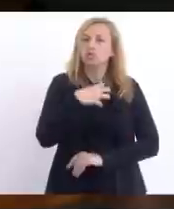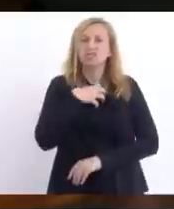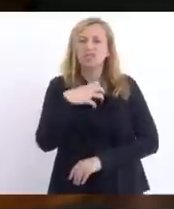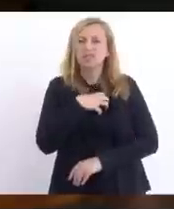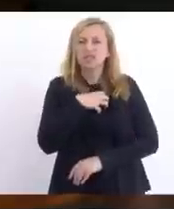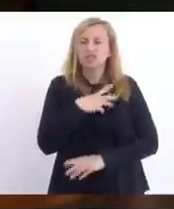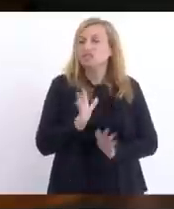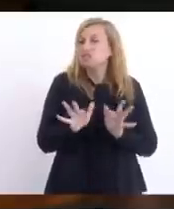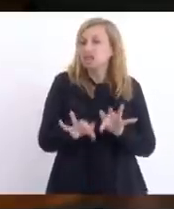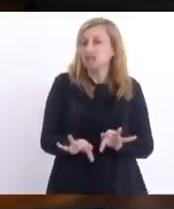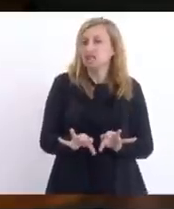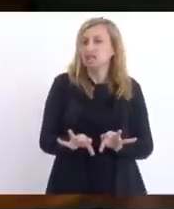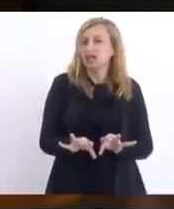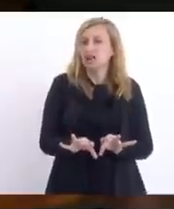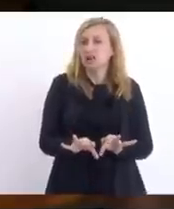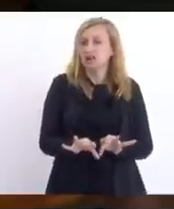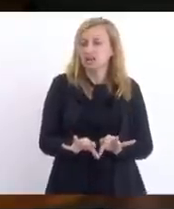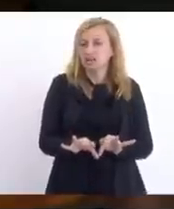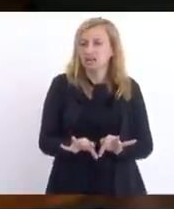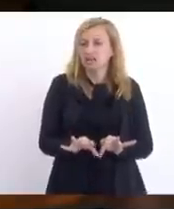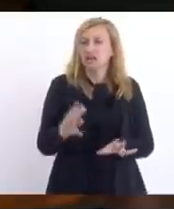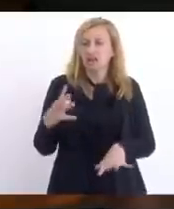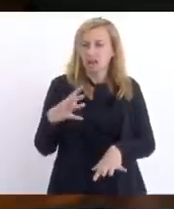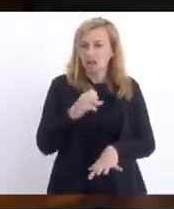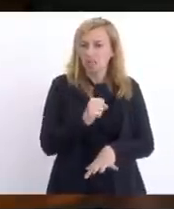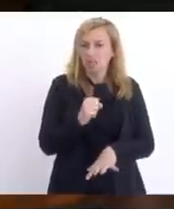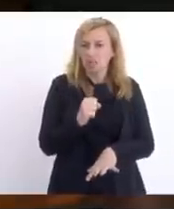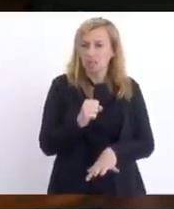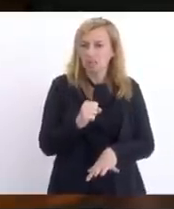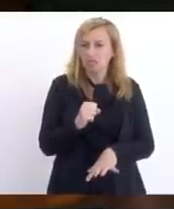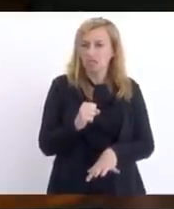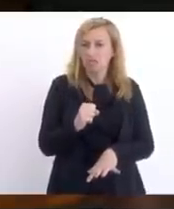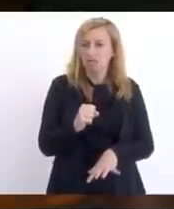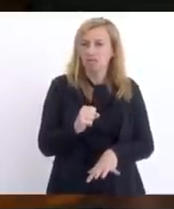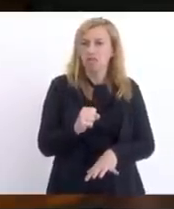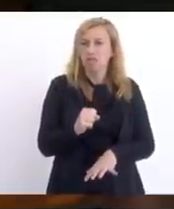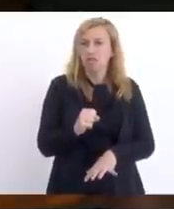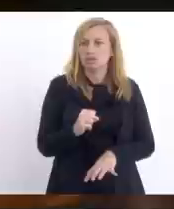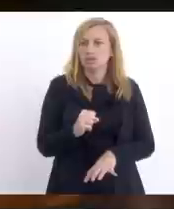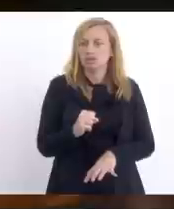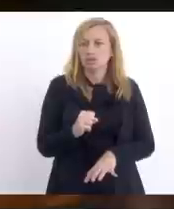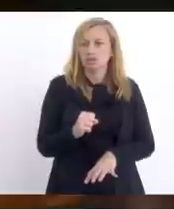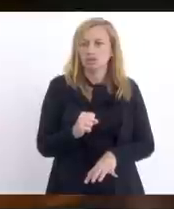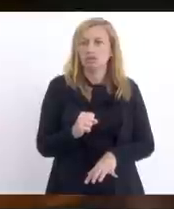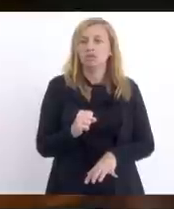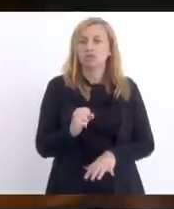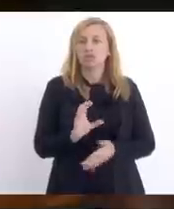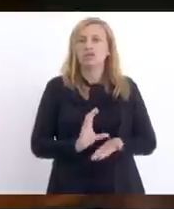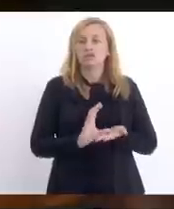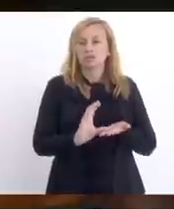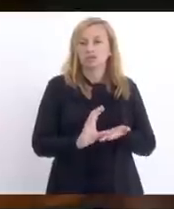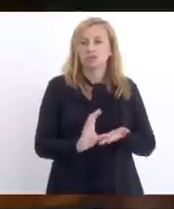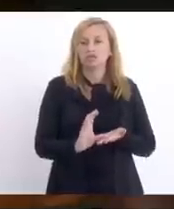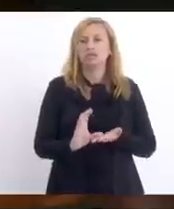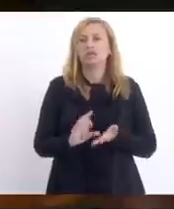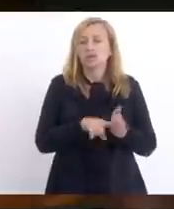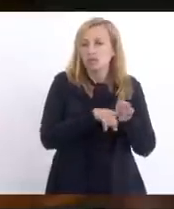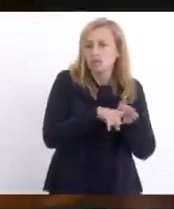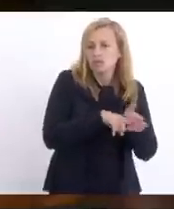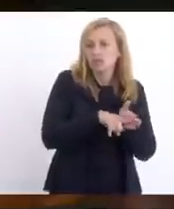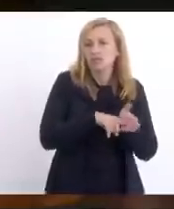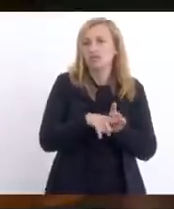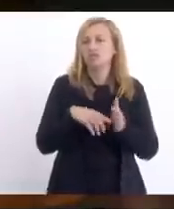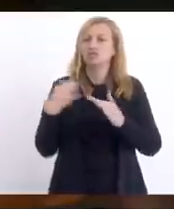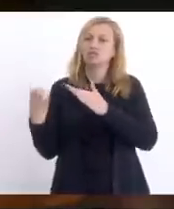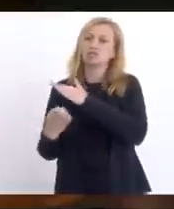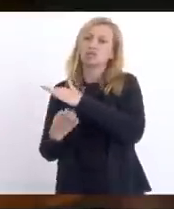de terminar, por imediato, essa concessão de benefício fiscal a essa empresa, porque essa